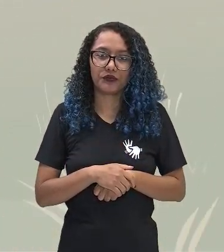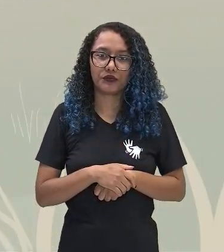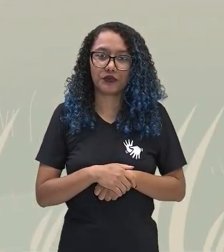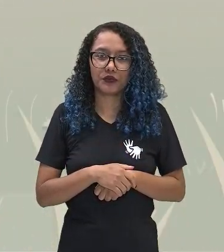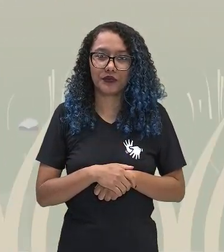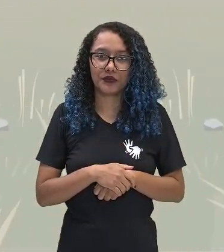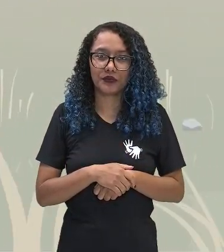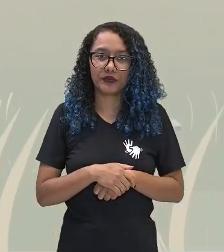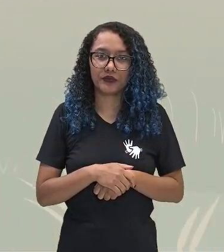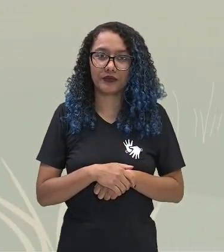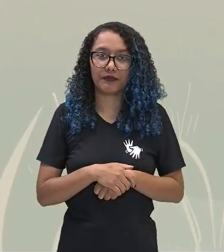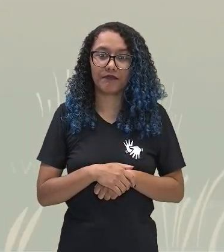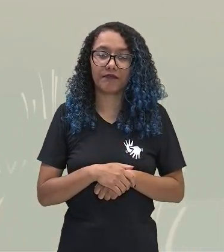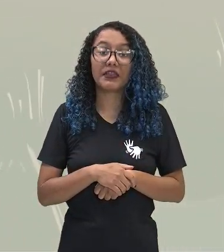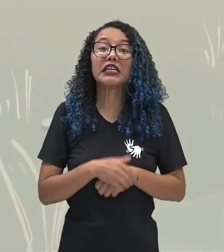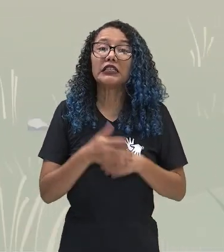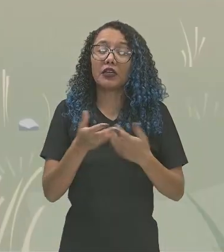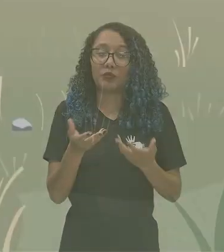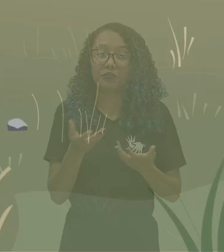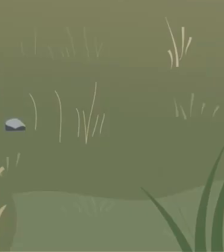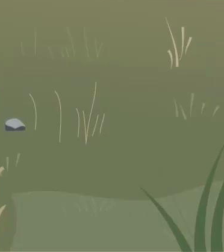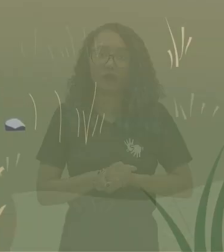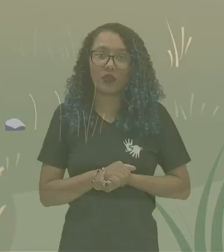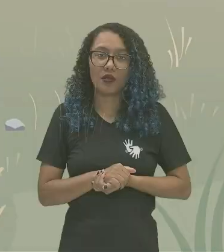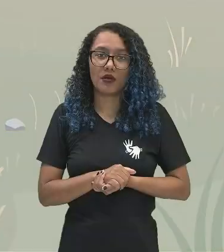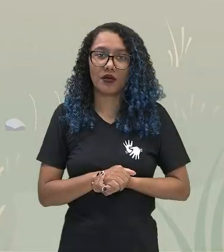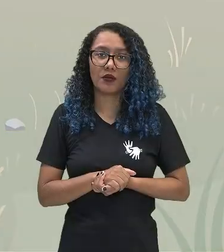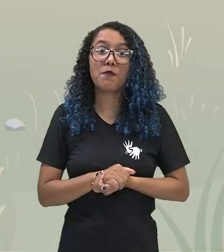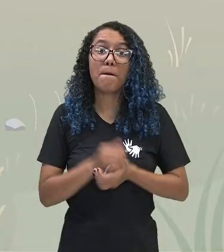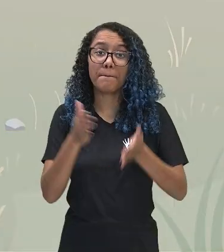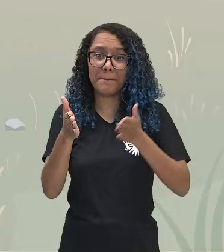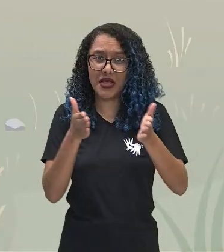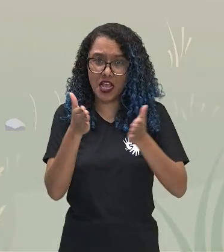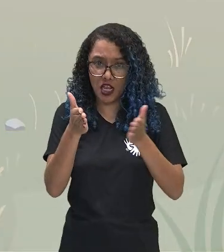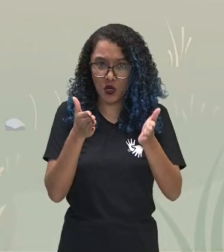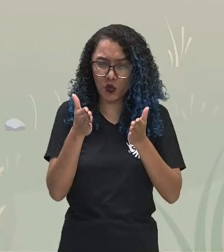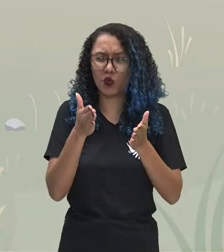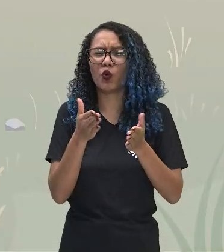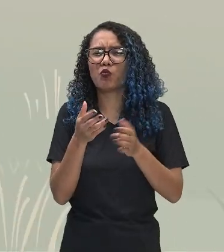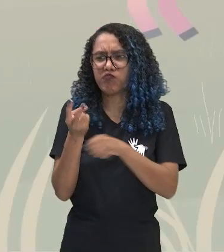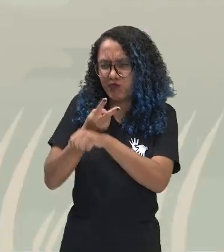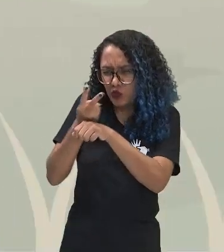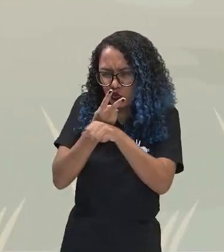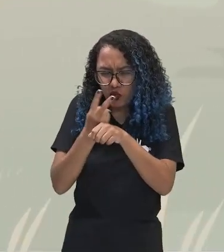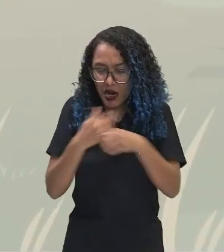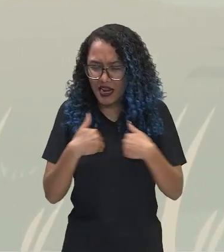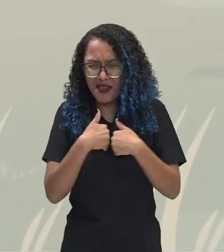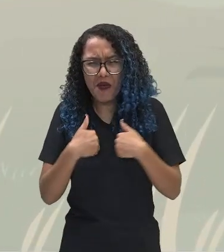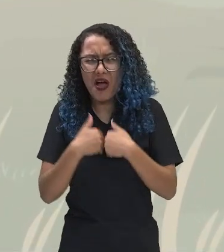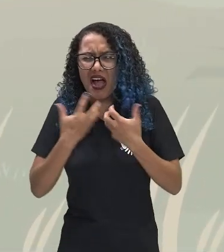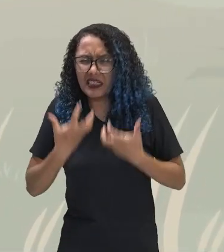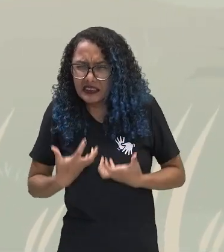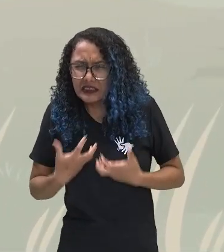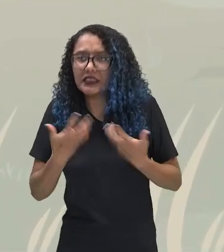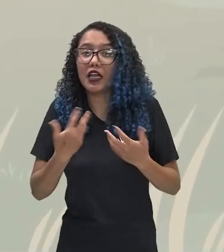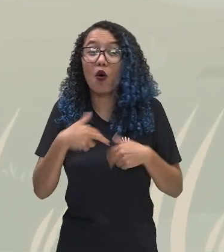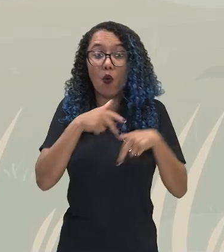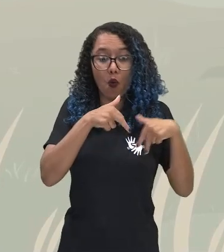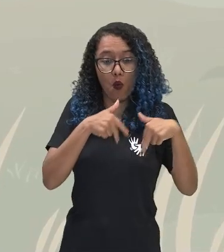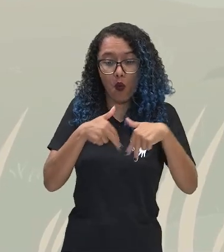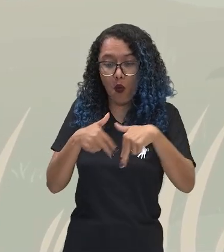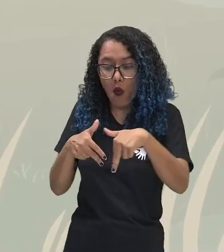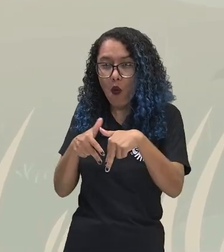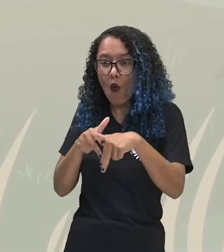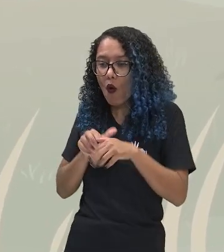esforço dessa forma durante a caça quando os animais se cansavam nossos ancestrais conseguiam alcançá-los para